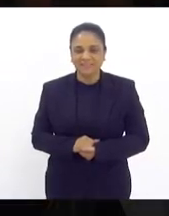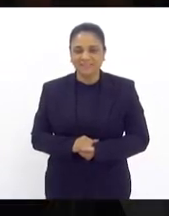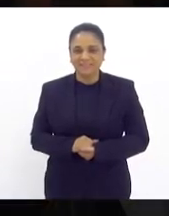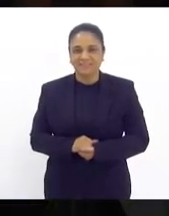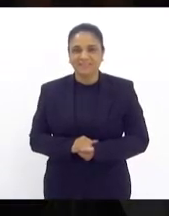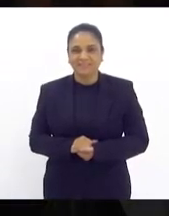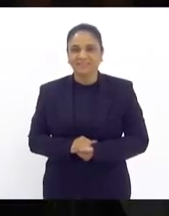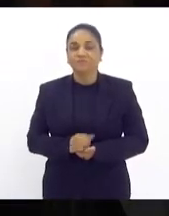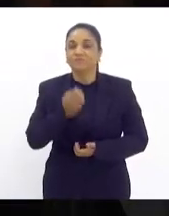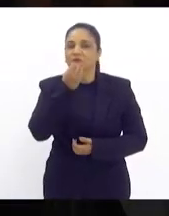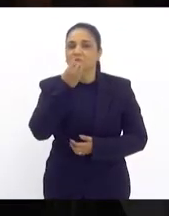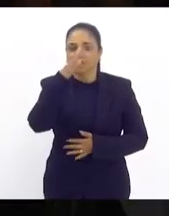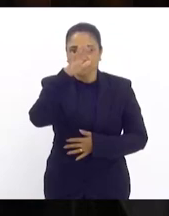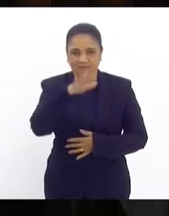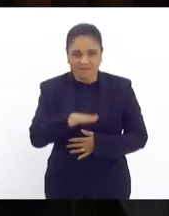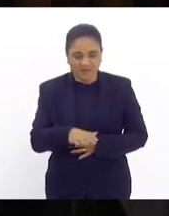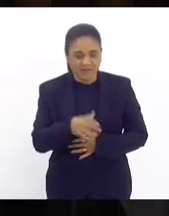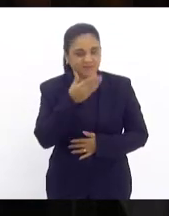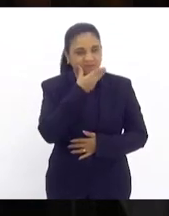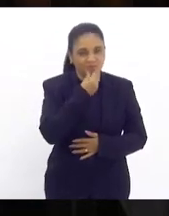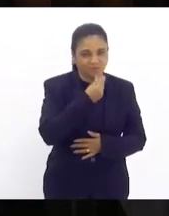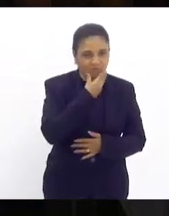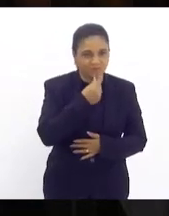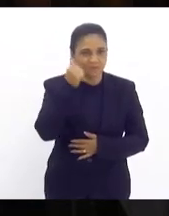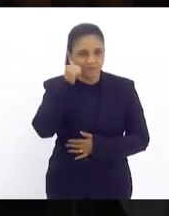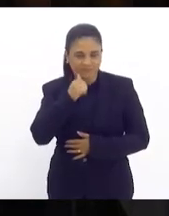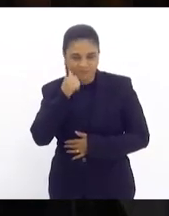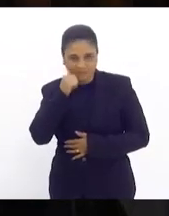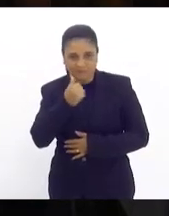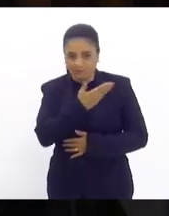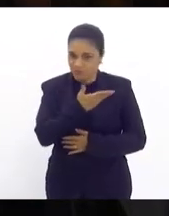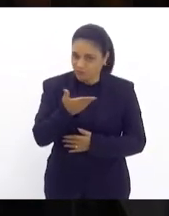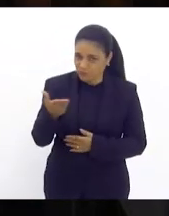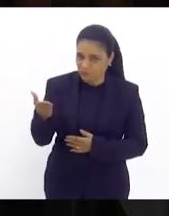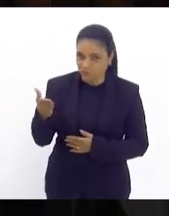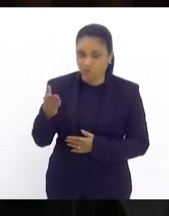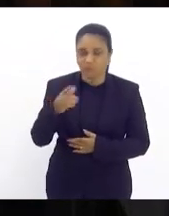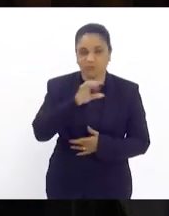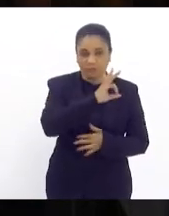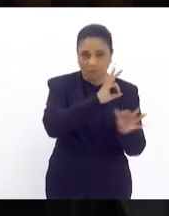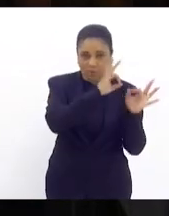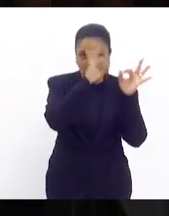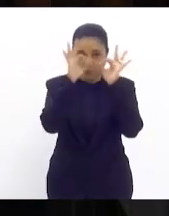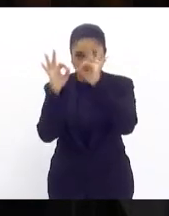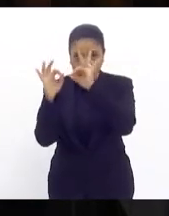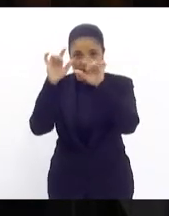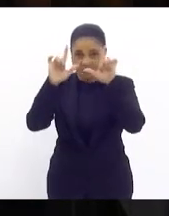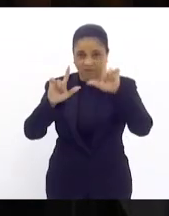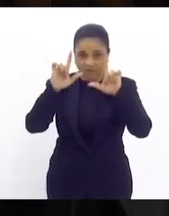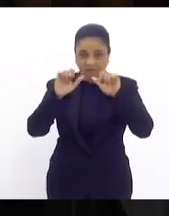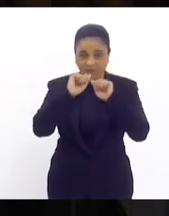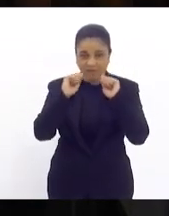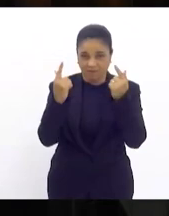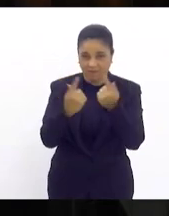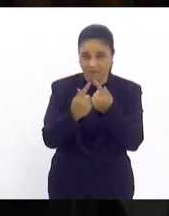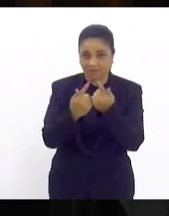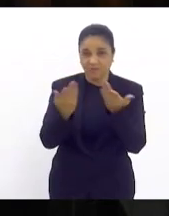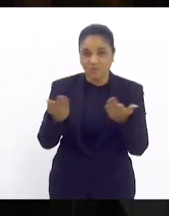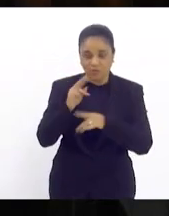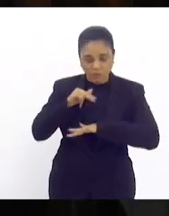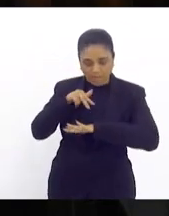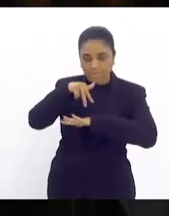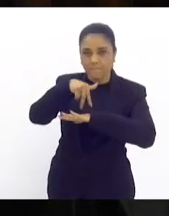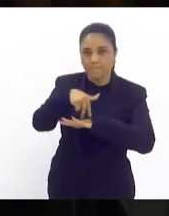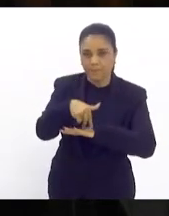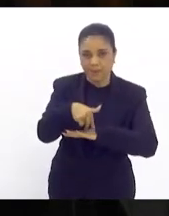Boa tarde a todos e todos boa tarde a quem nos assiste pela TV Alerta eu venho A Tribuna hoje mais uma